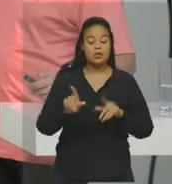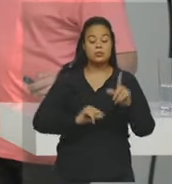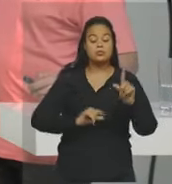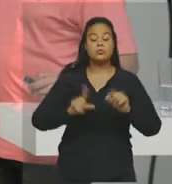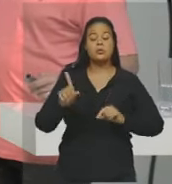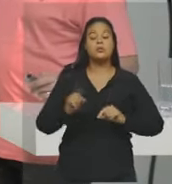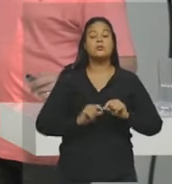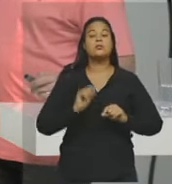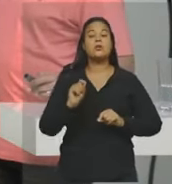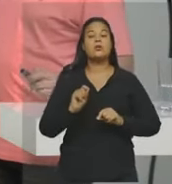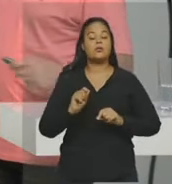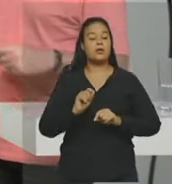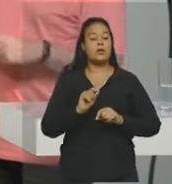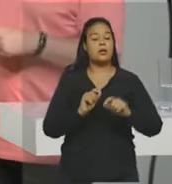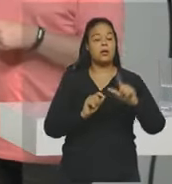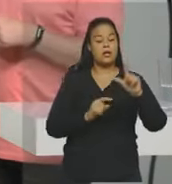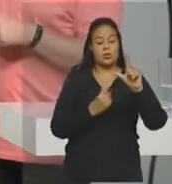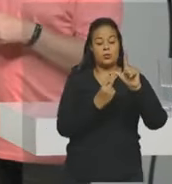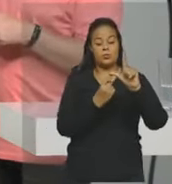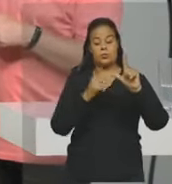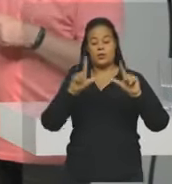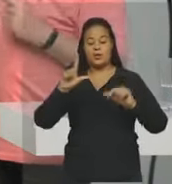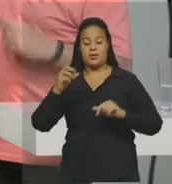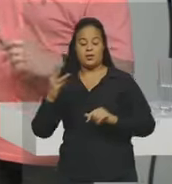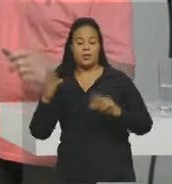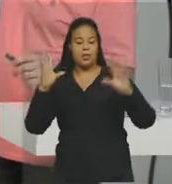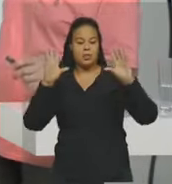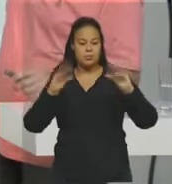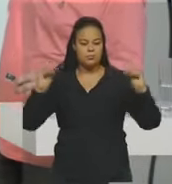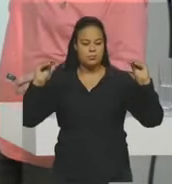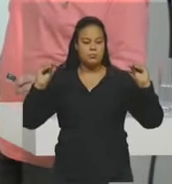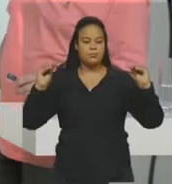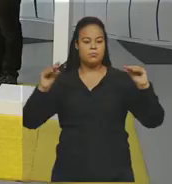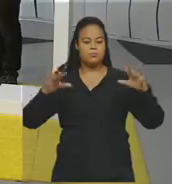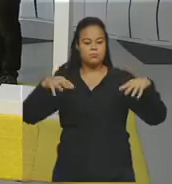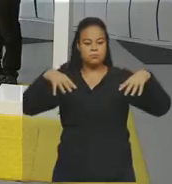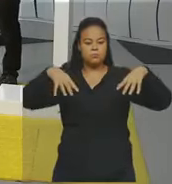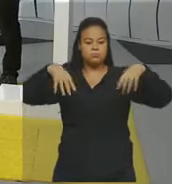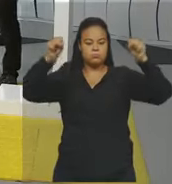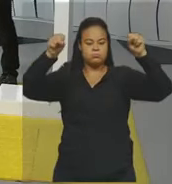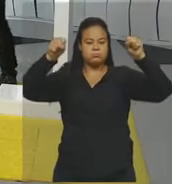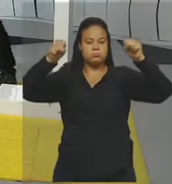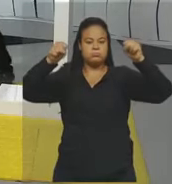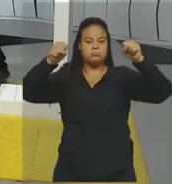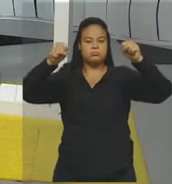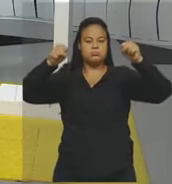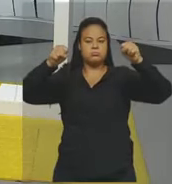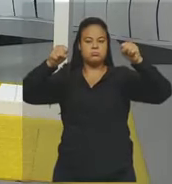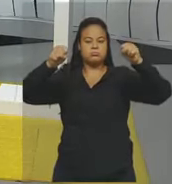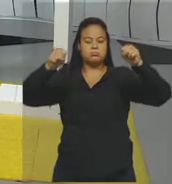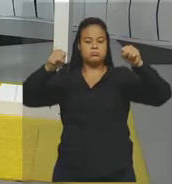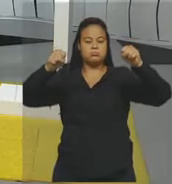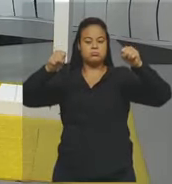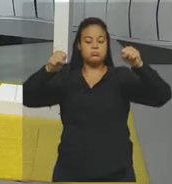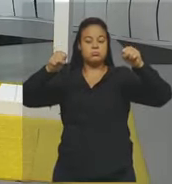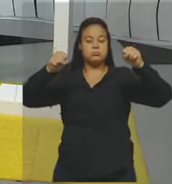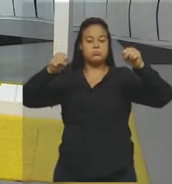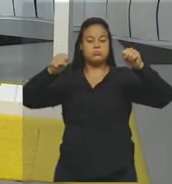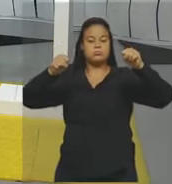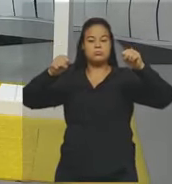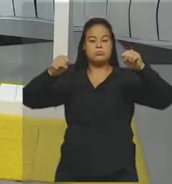aqui? A lâmpada 1 e a lâmpada 3 provavelmente vão queimar. Né? Então, ali, vejam as